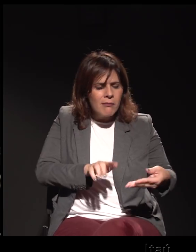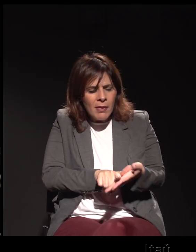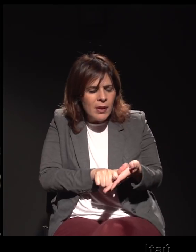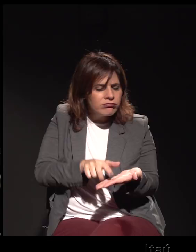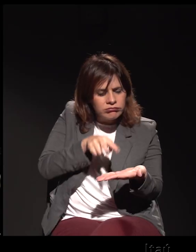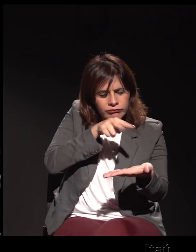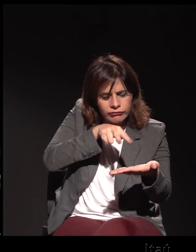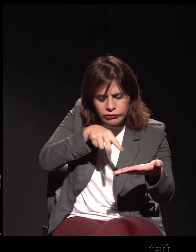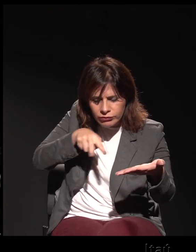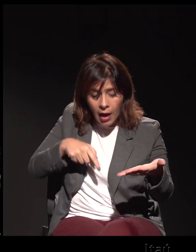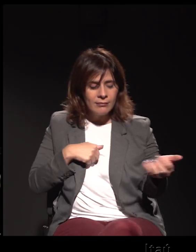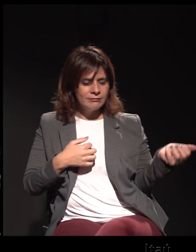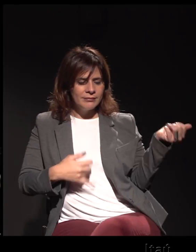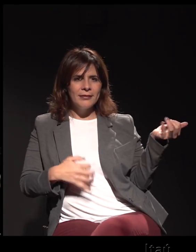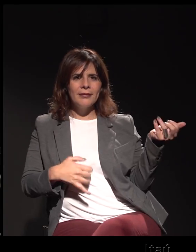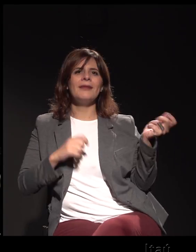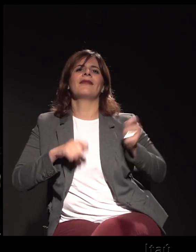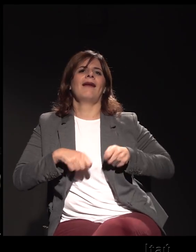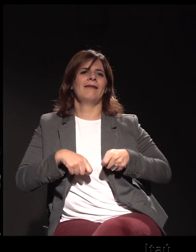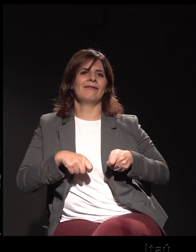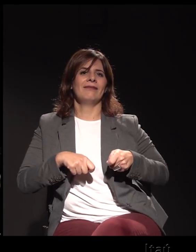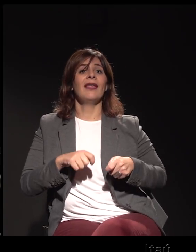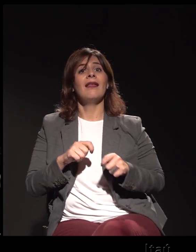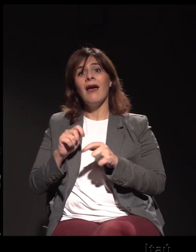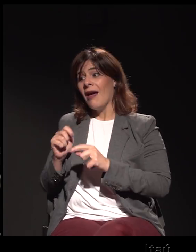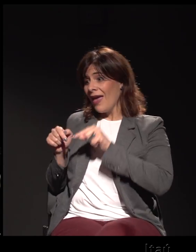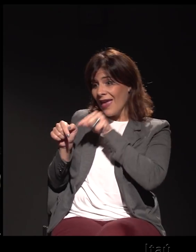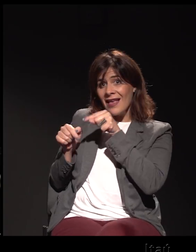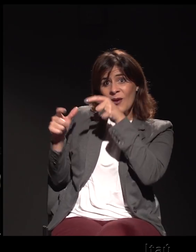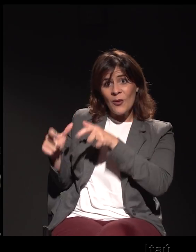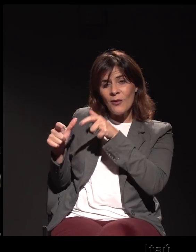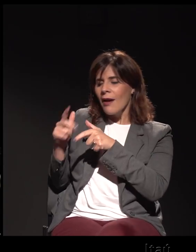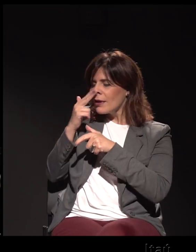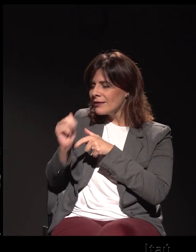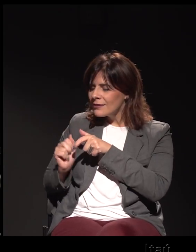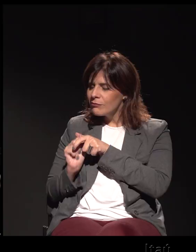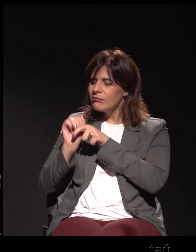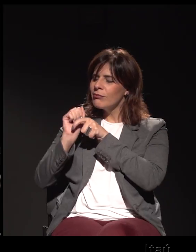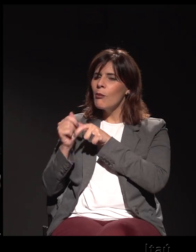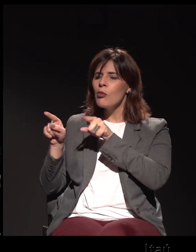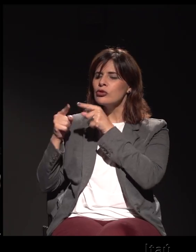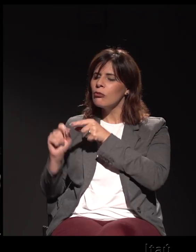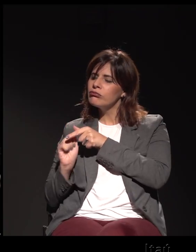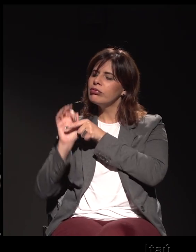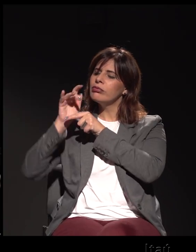se aquele lugar tivesse ressoando sempre aquilo